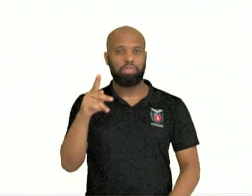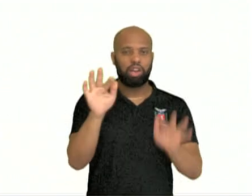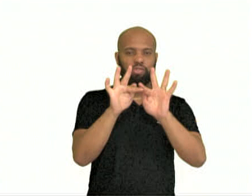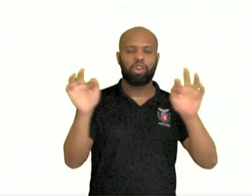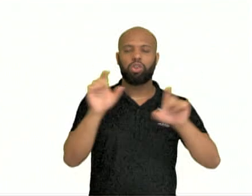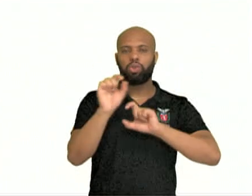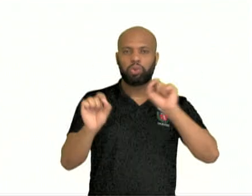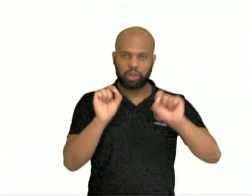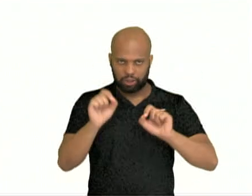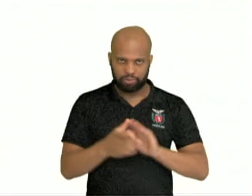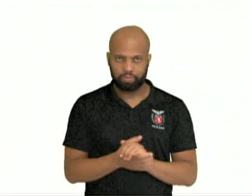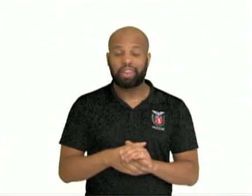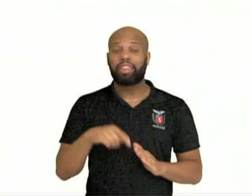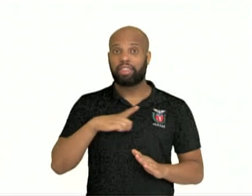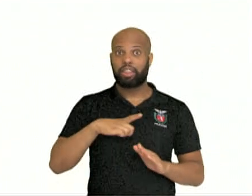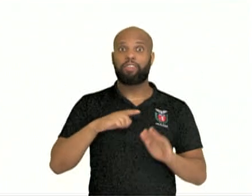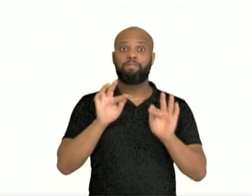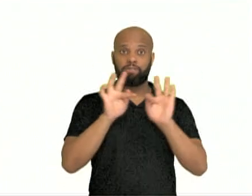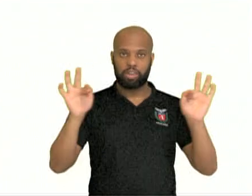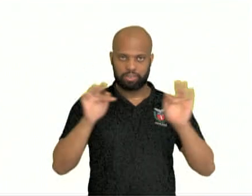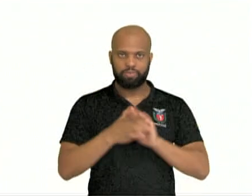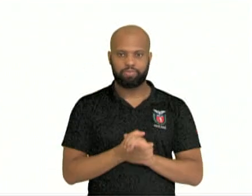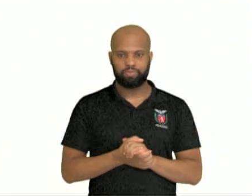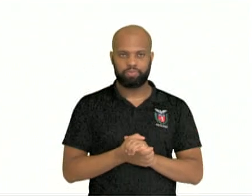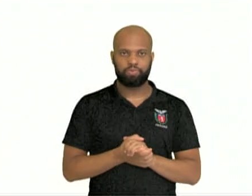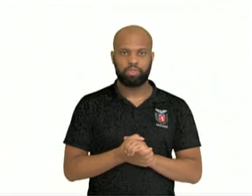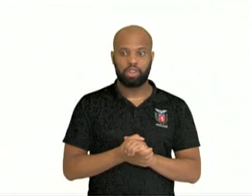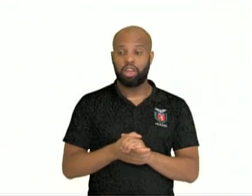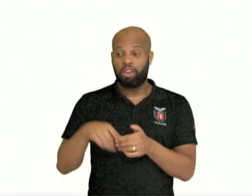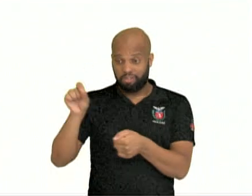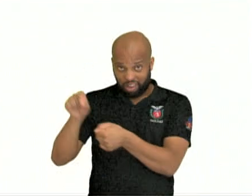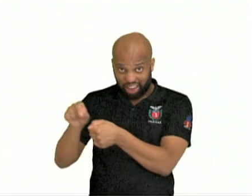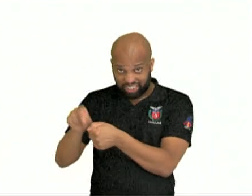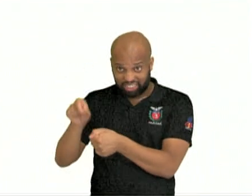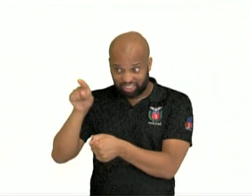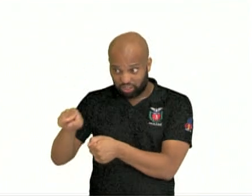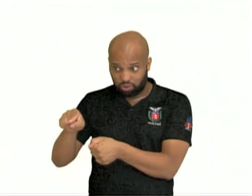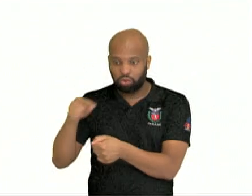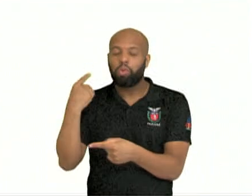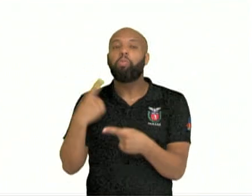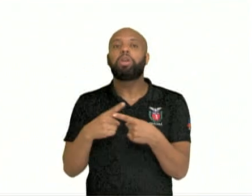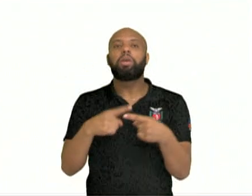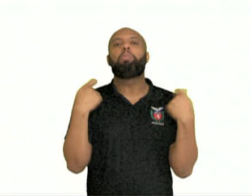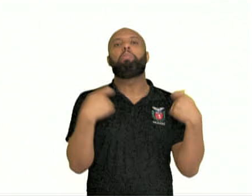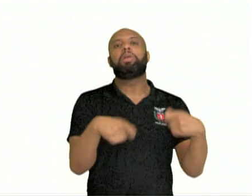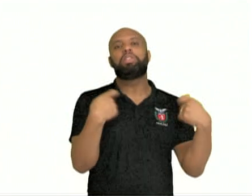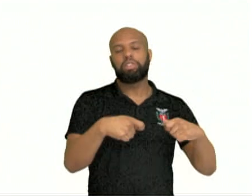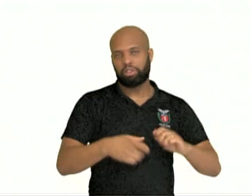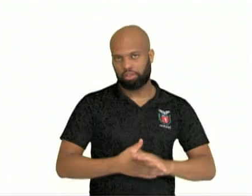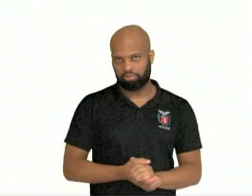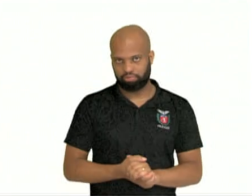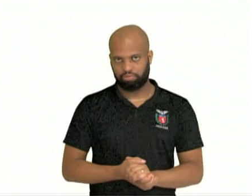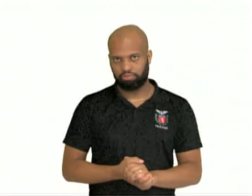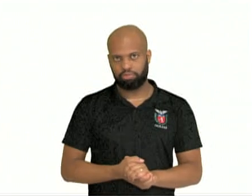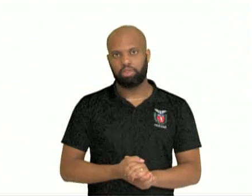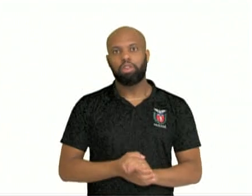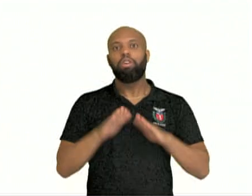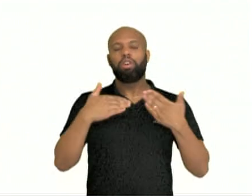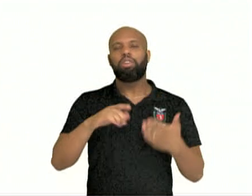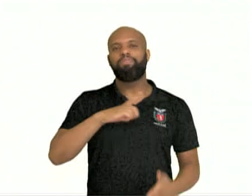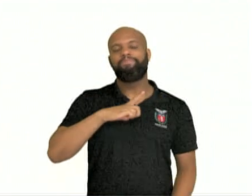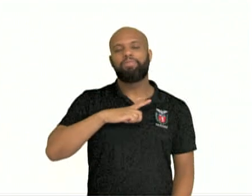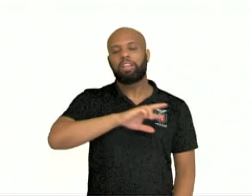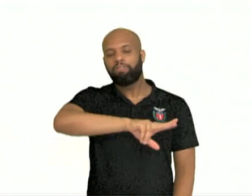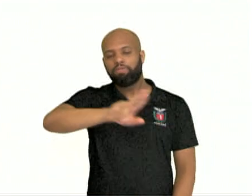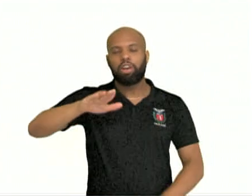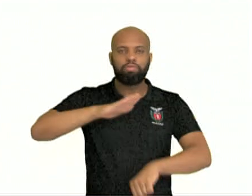é aquela famosa, né, os fins justificam os meios. Né, quer dizer, muitas vezes